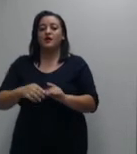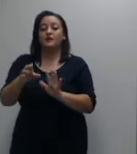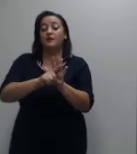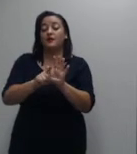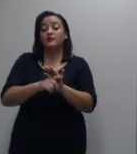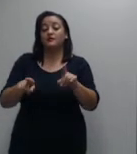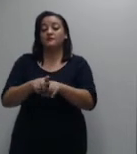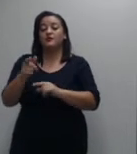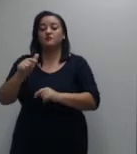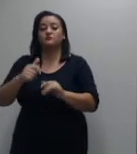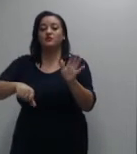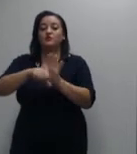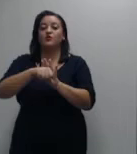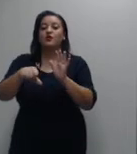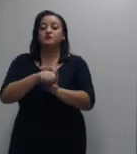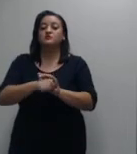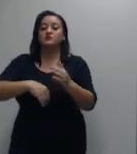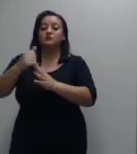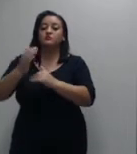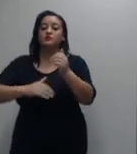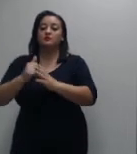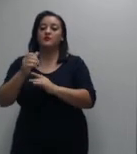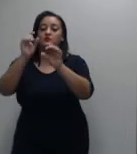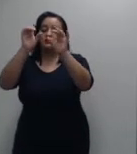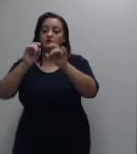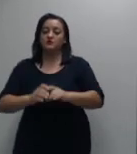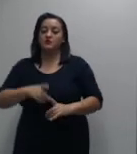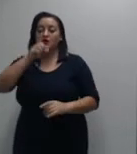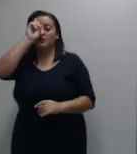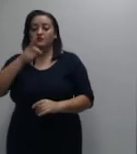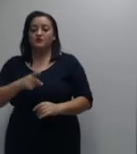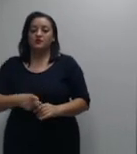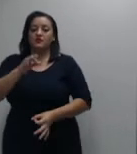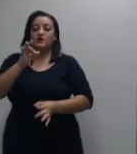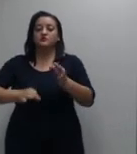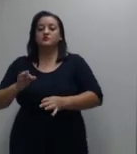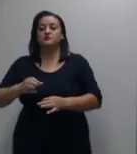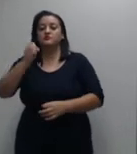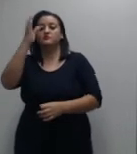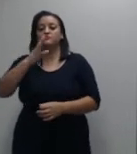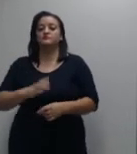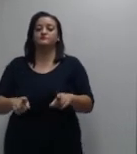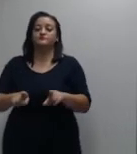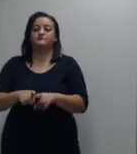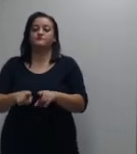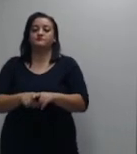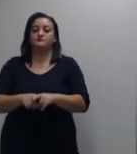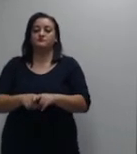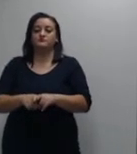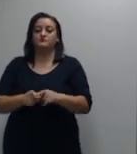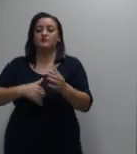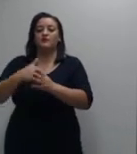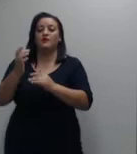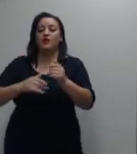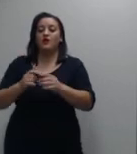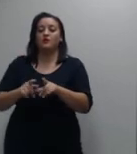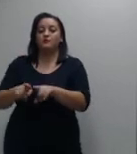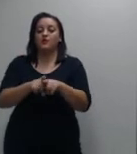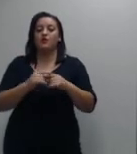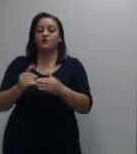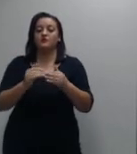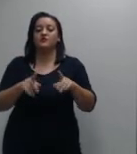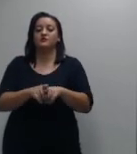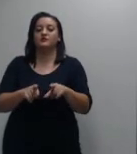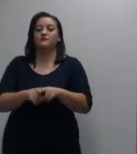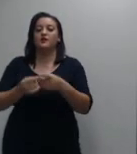não há violação de competência exclusiva da autoridade judiciária brasileira sendo certo que se tratando de casa conversas corrente o